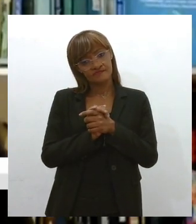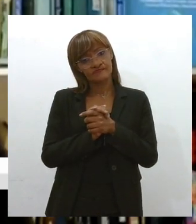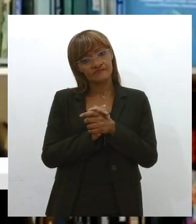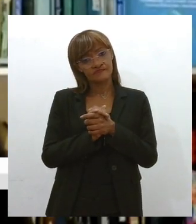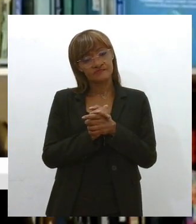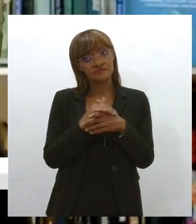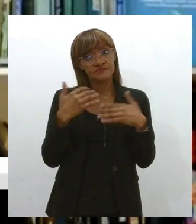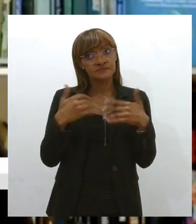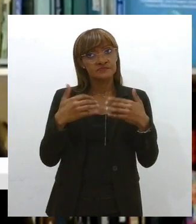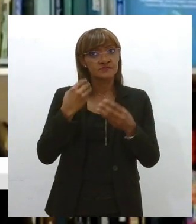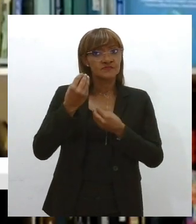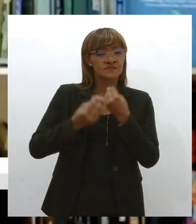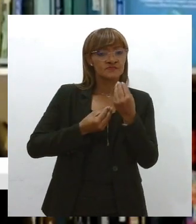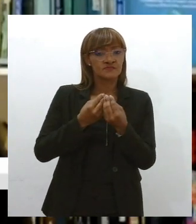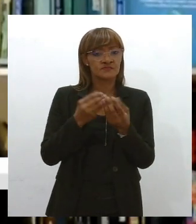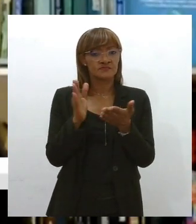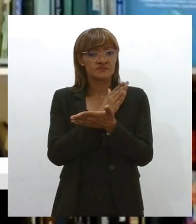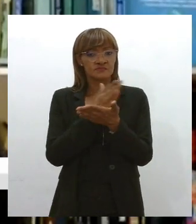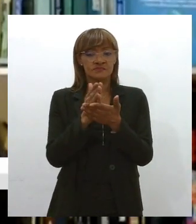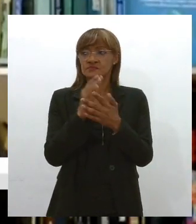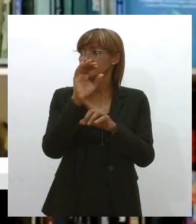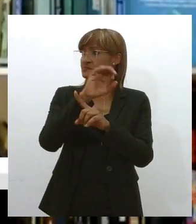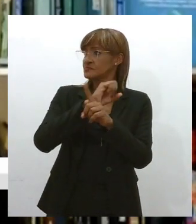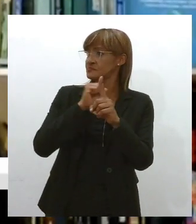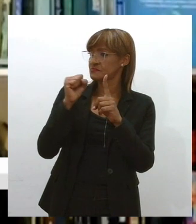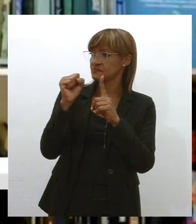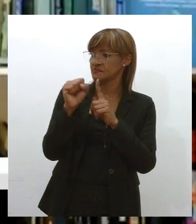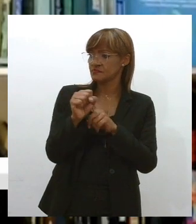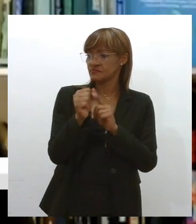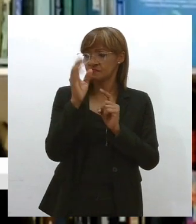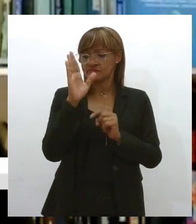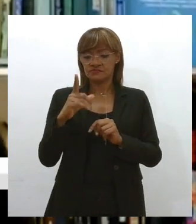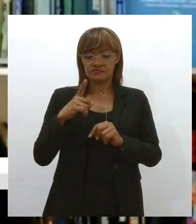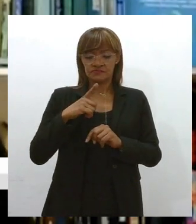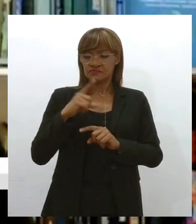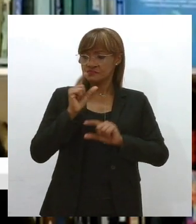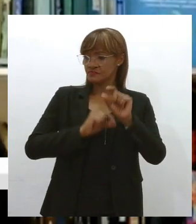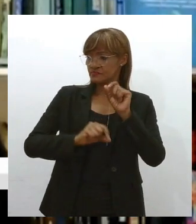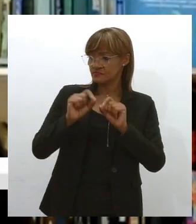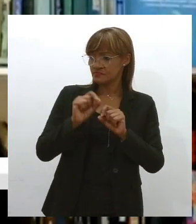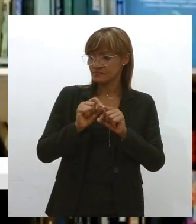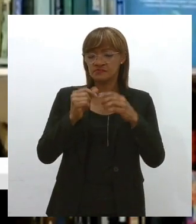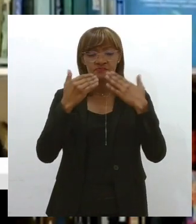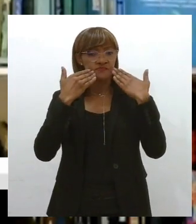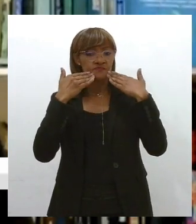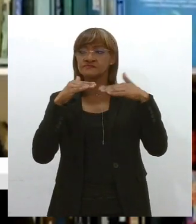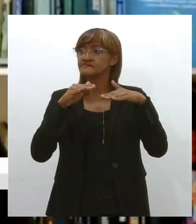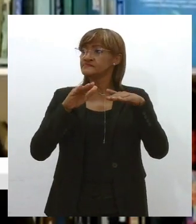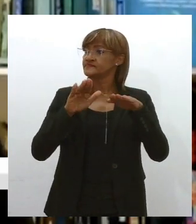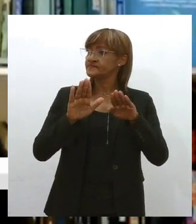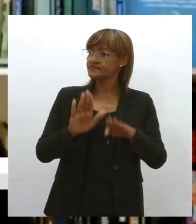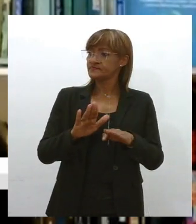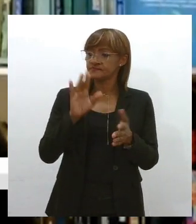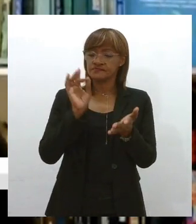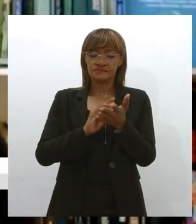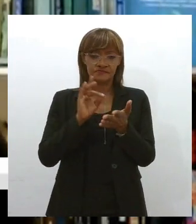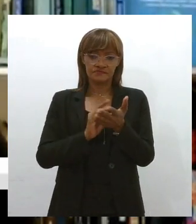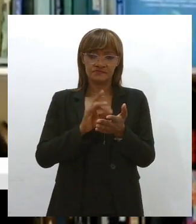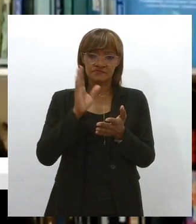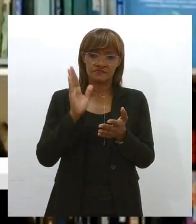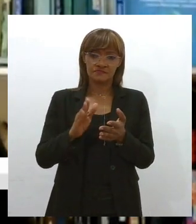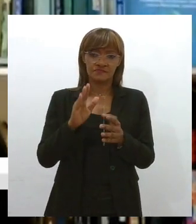notar que em algumas sociedades que levam a morte de uma forma um pouco mais natural, mais integrada na